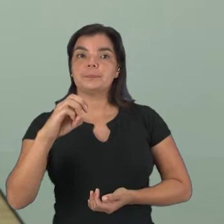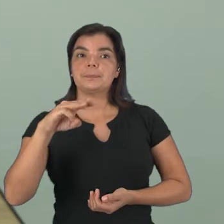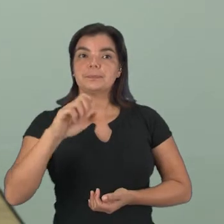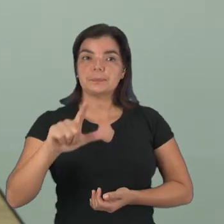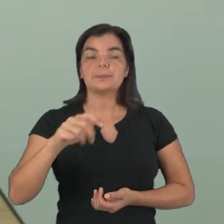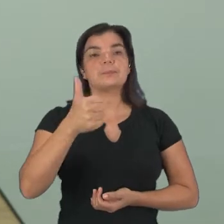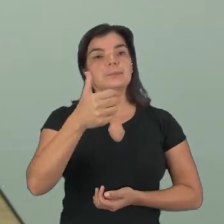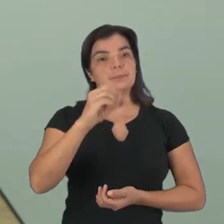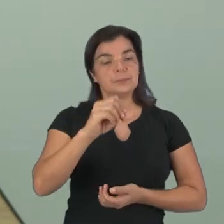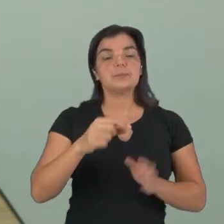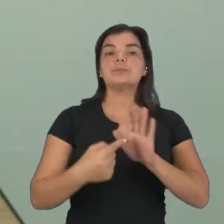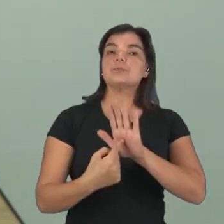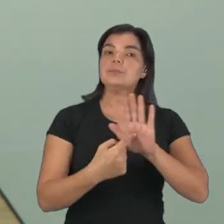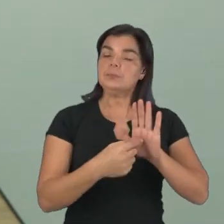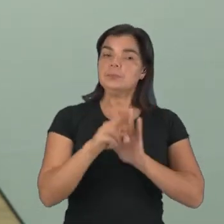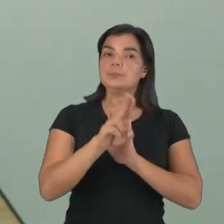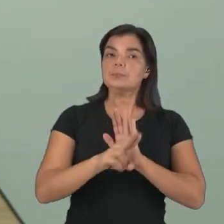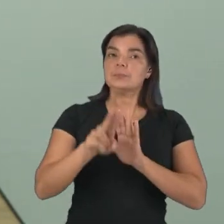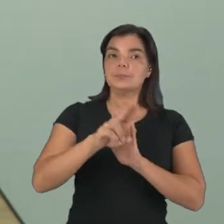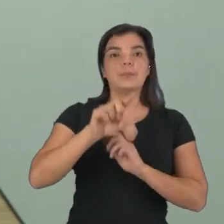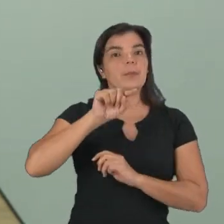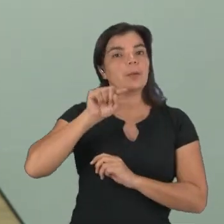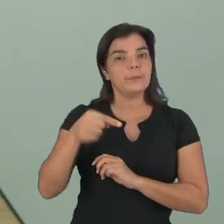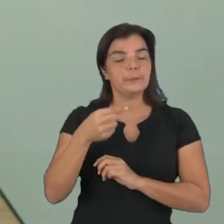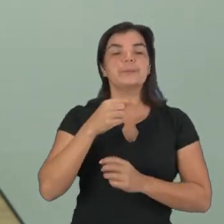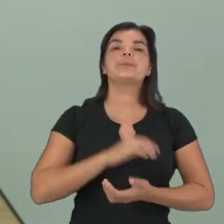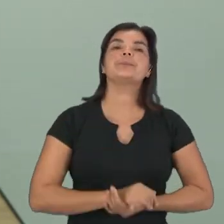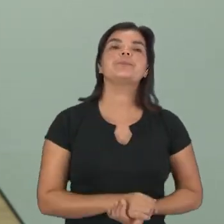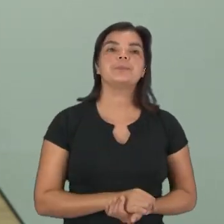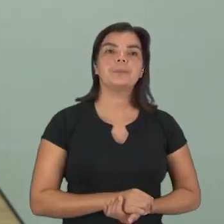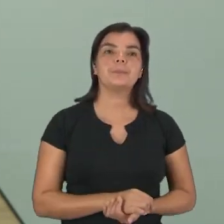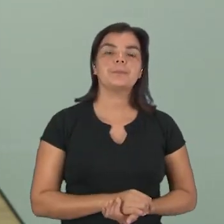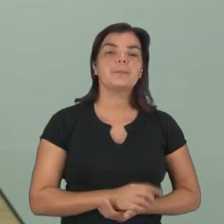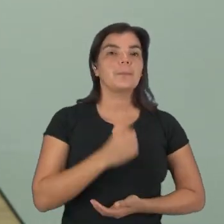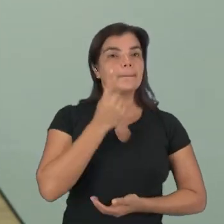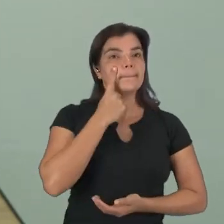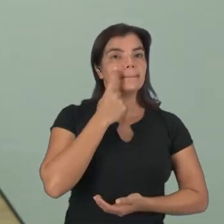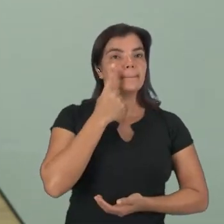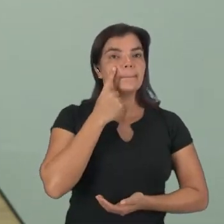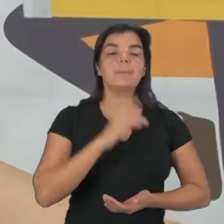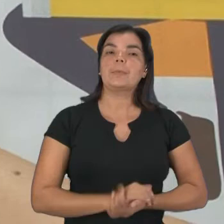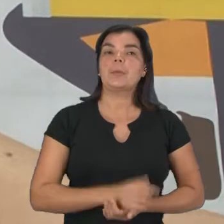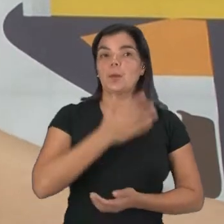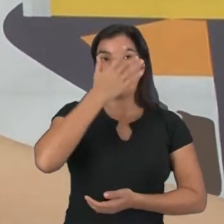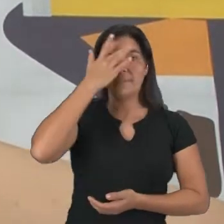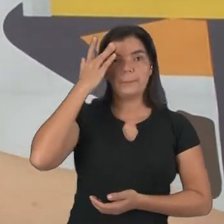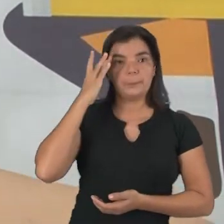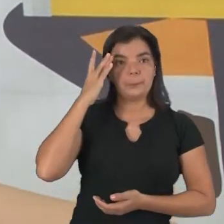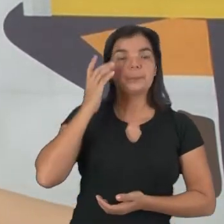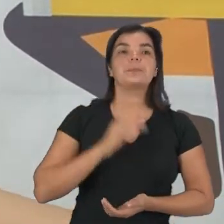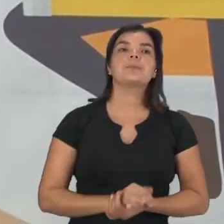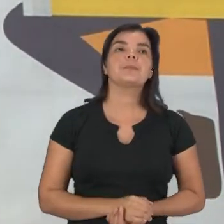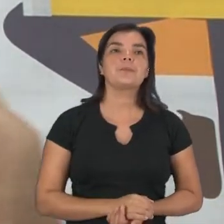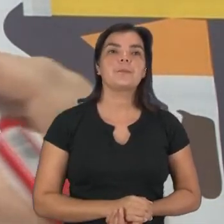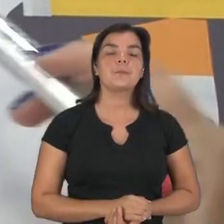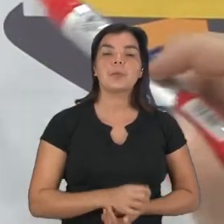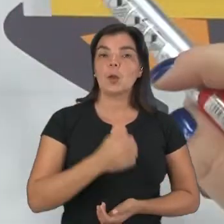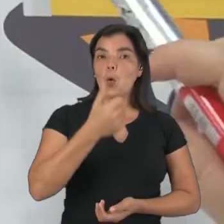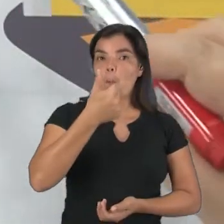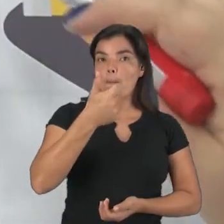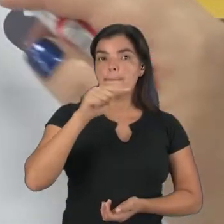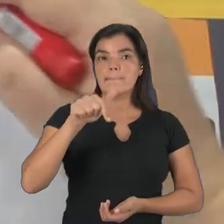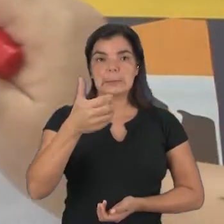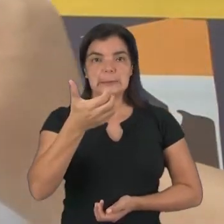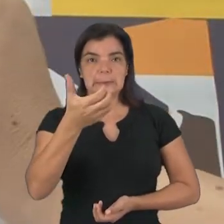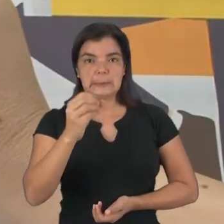também utilizando um ponto que geralmente é uma vírgulazinha, né? Olha só, uma pessoa com 1,60